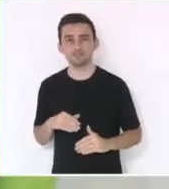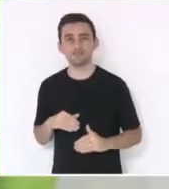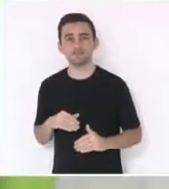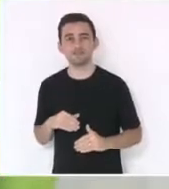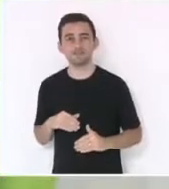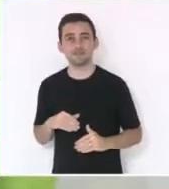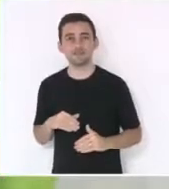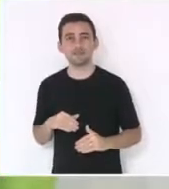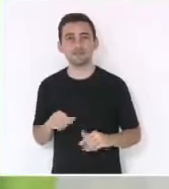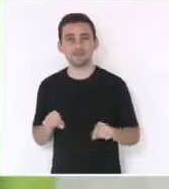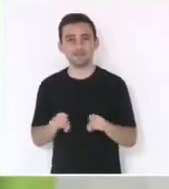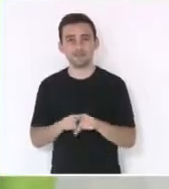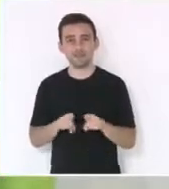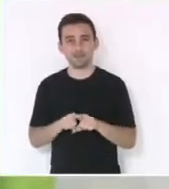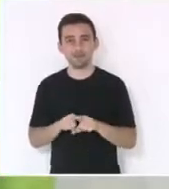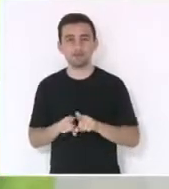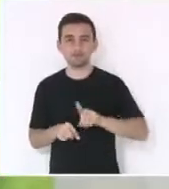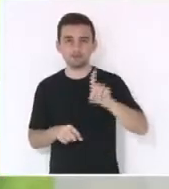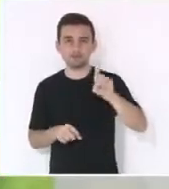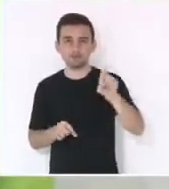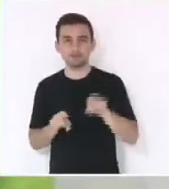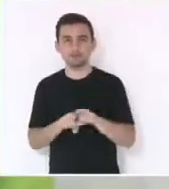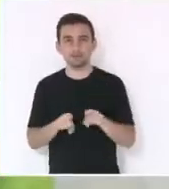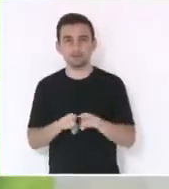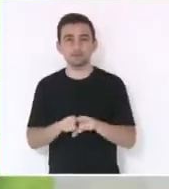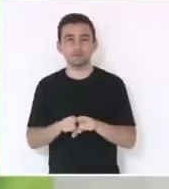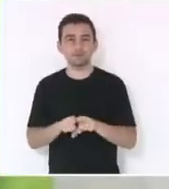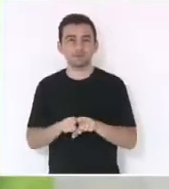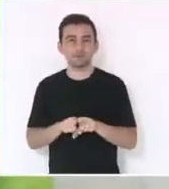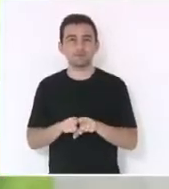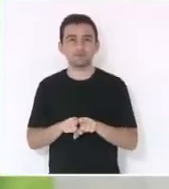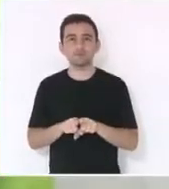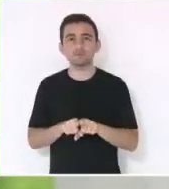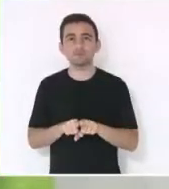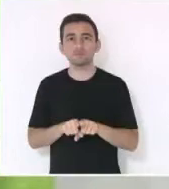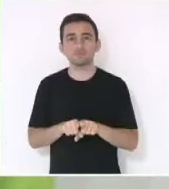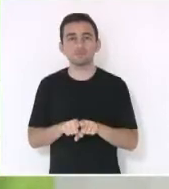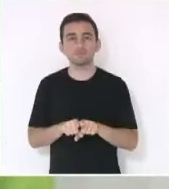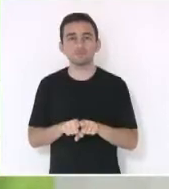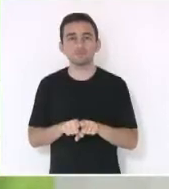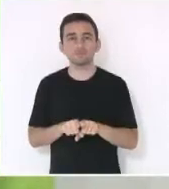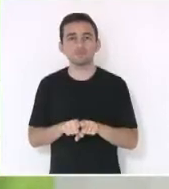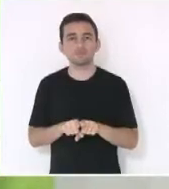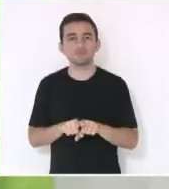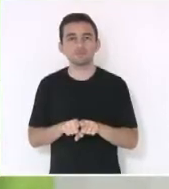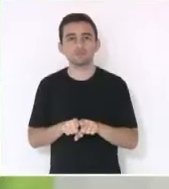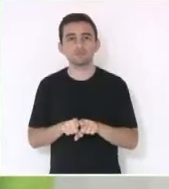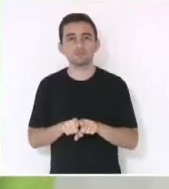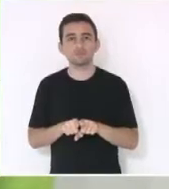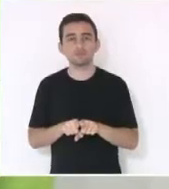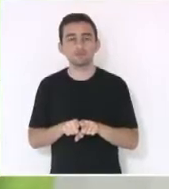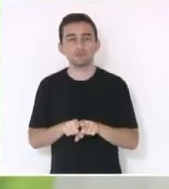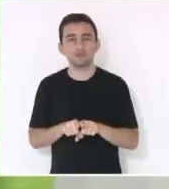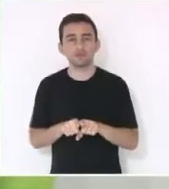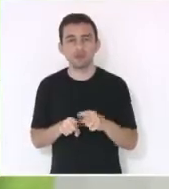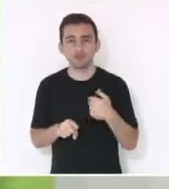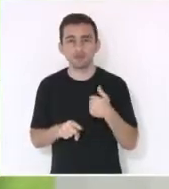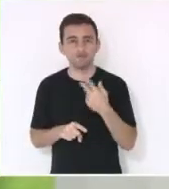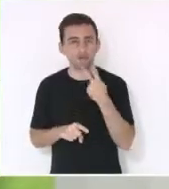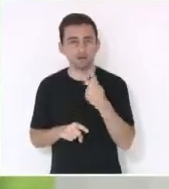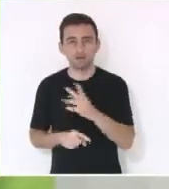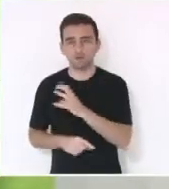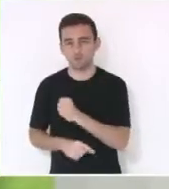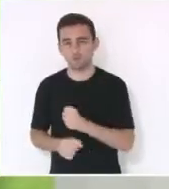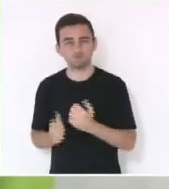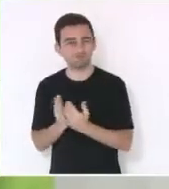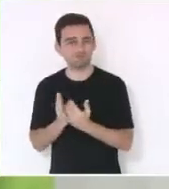tenho Deus na essência, acredito muito na força do poder e da oração, mas, como eu digo, o amor